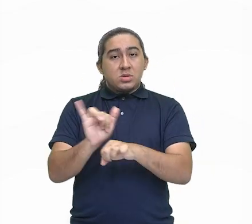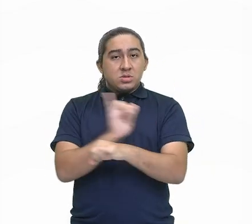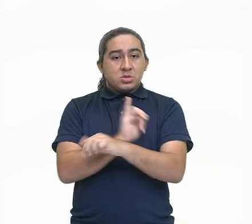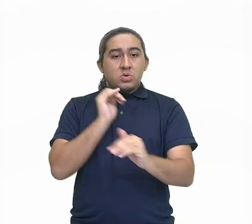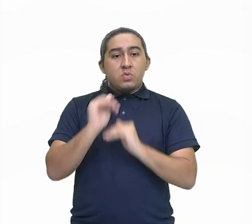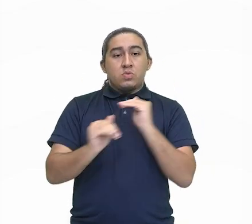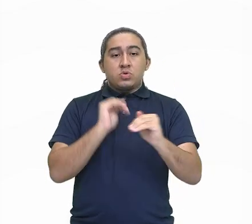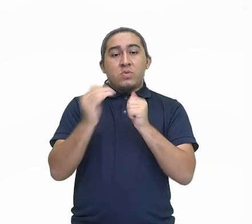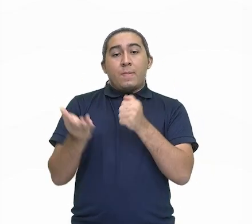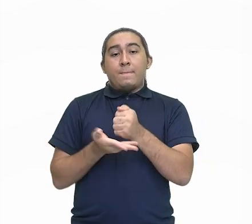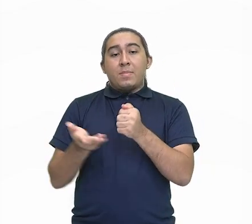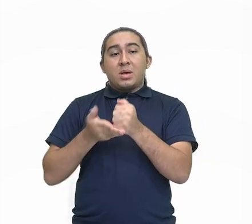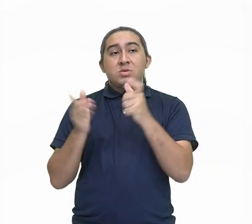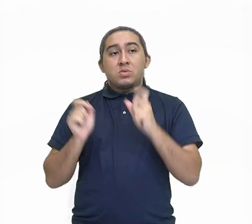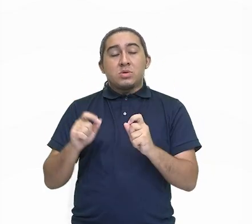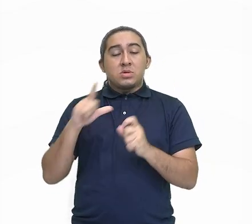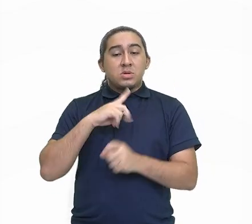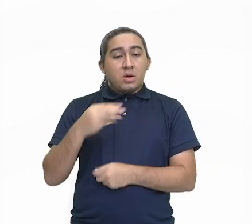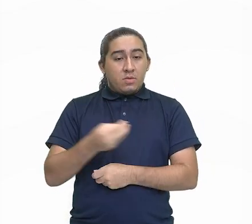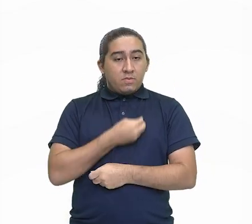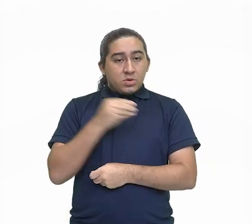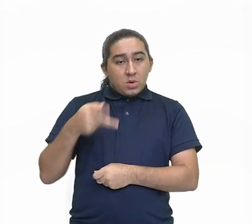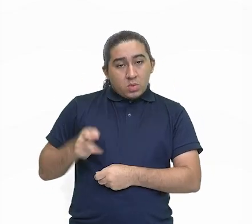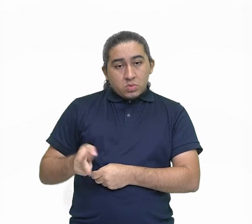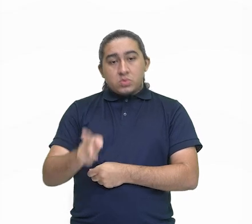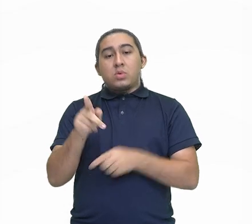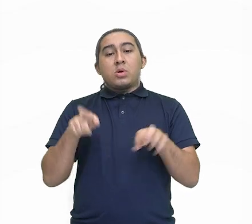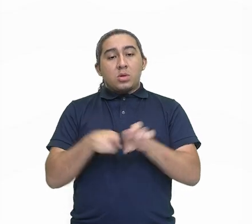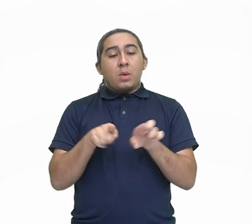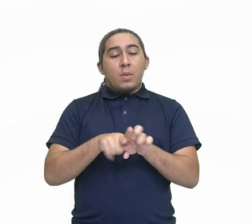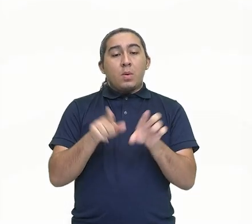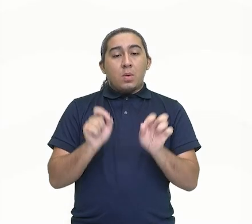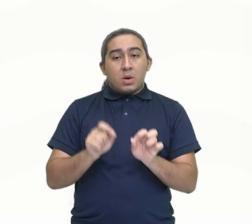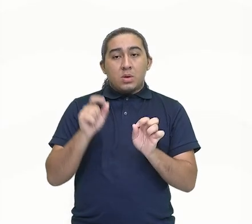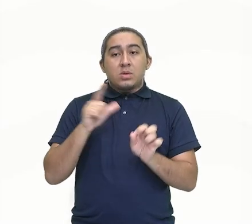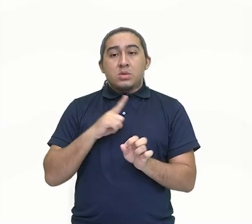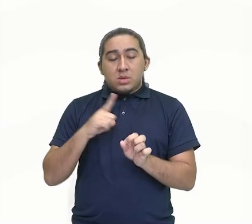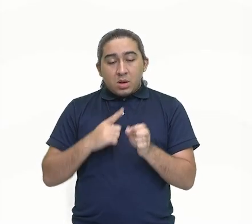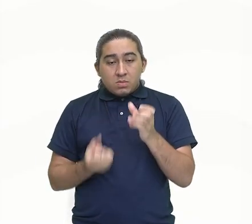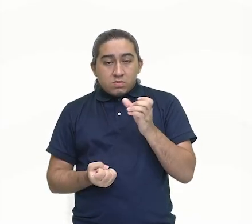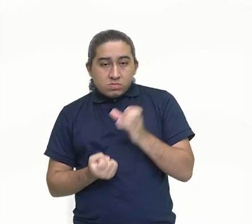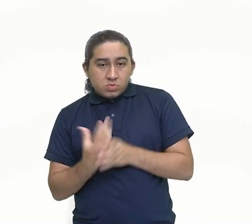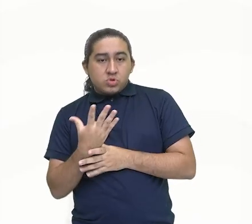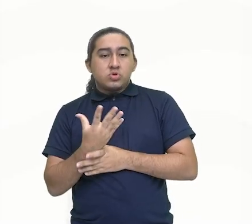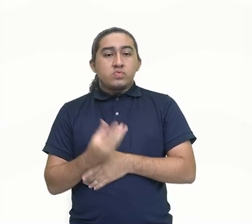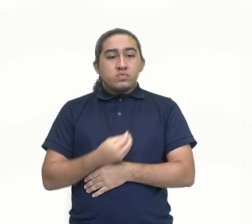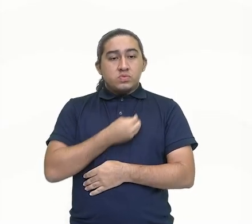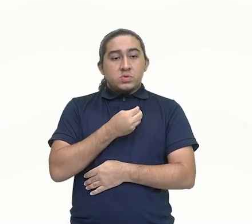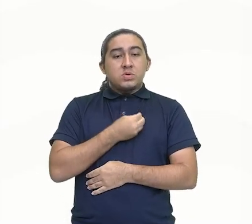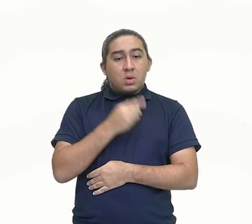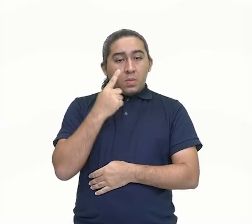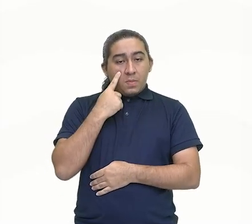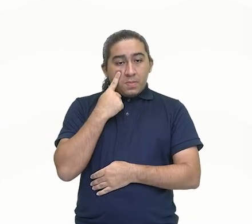evolutivo que se baseia na sobrevivência e reprodução, olha só, na sobrevivência e reprodução